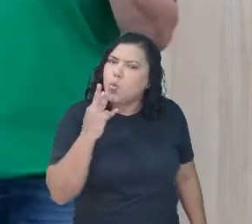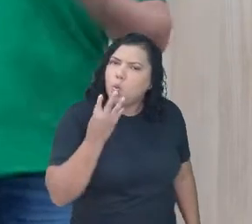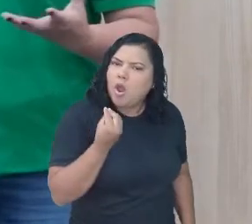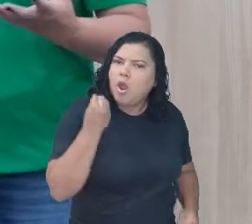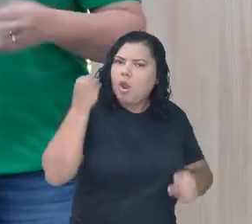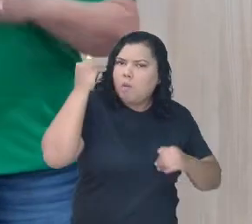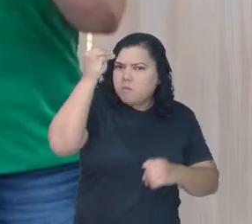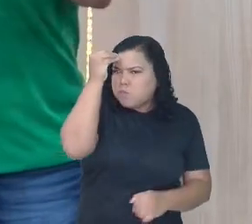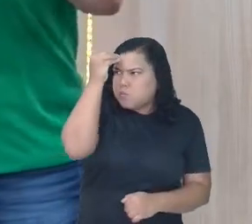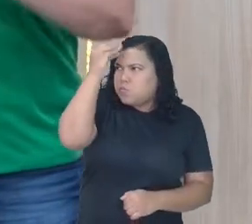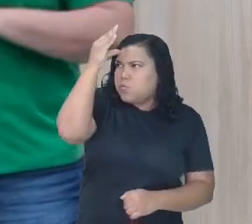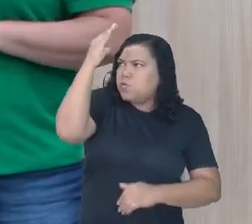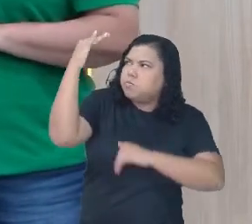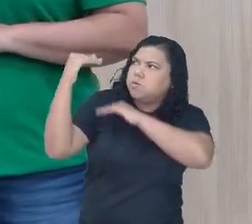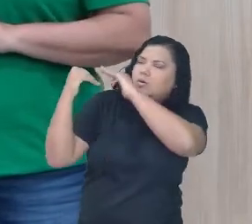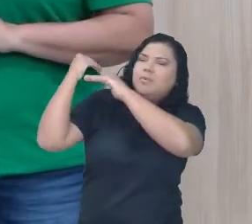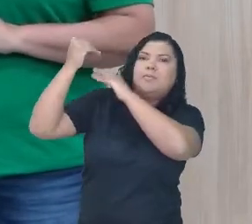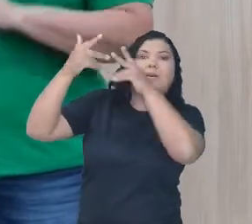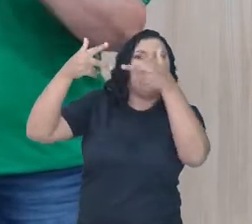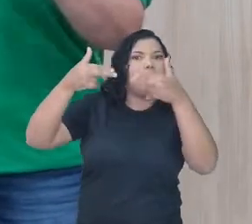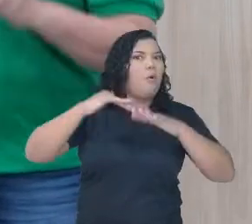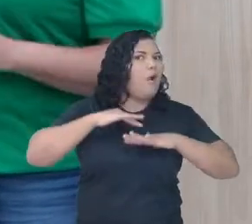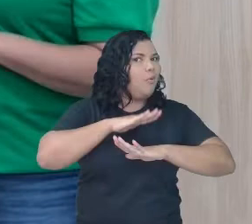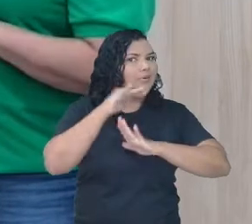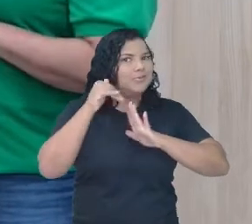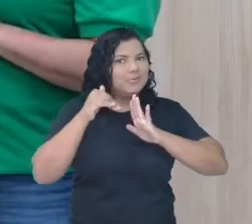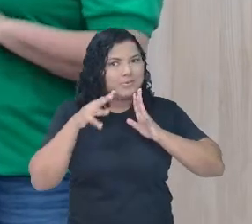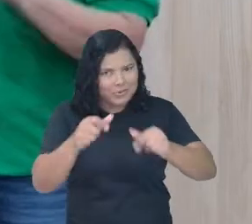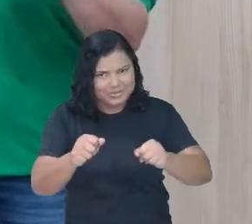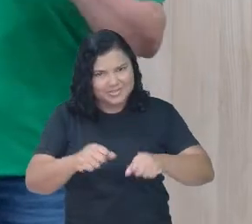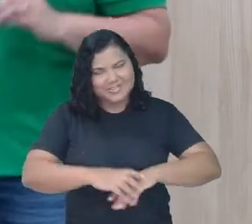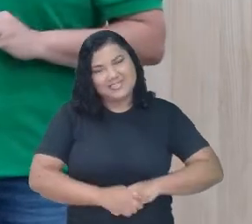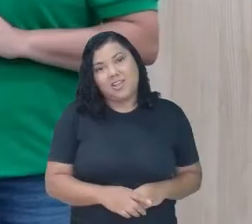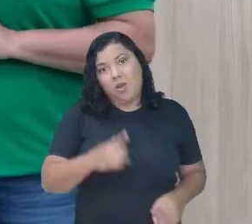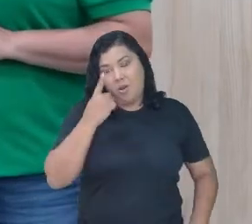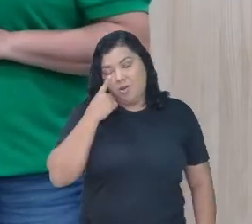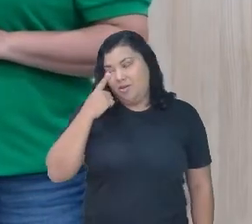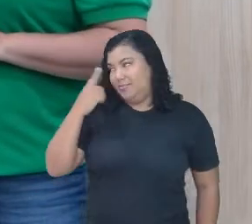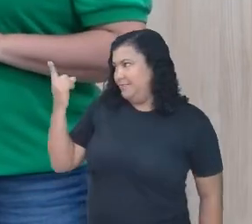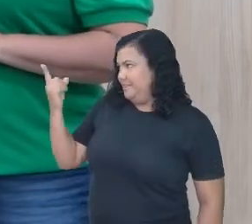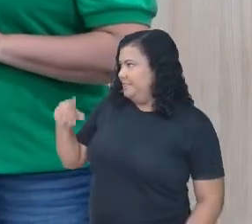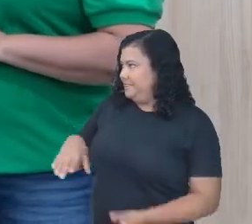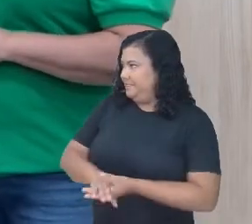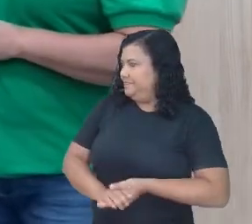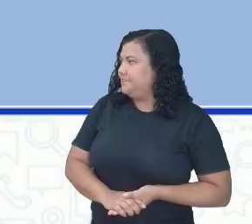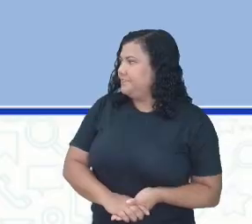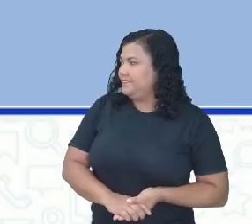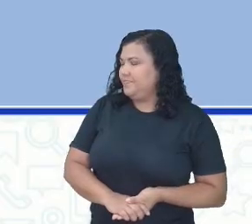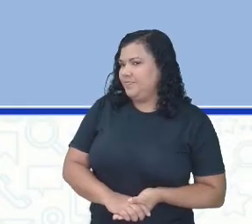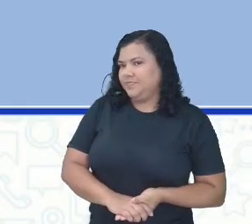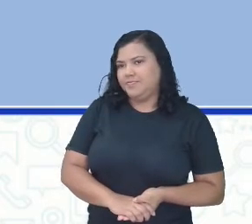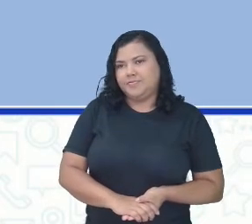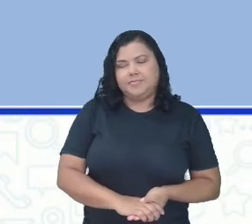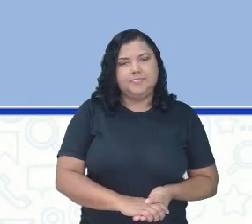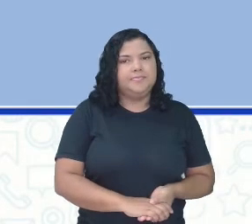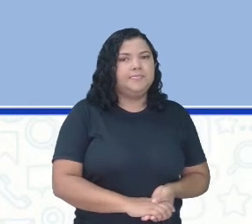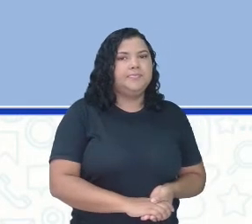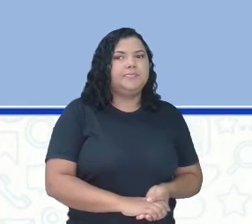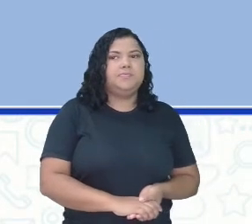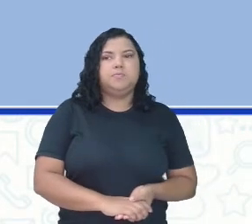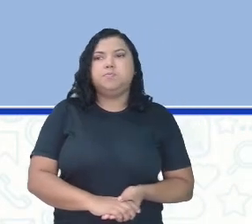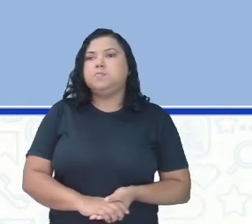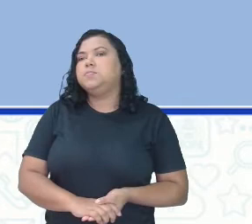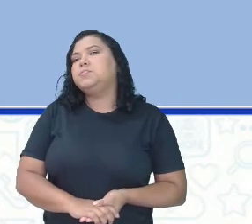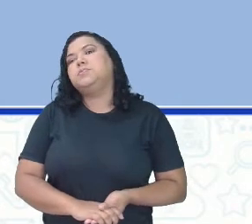conhecimentos, crescer, também igual todo mundo. Então, vamos lá, ver esse exemplo aqui. O podcast